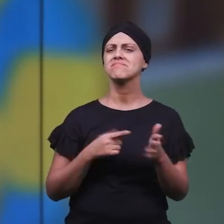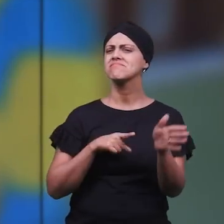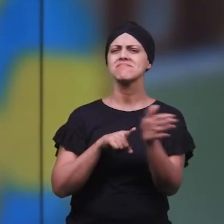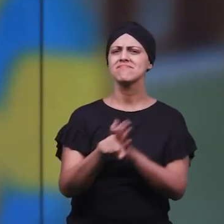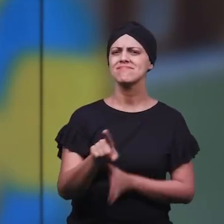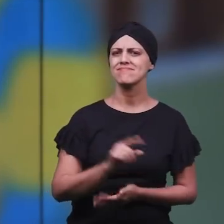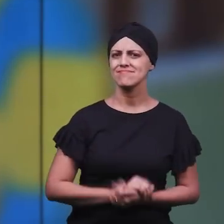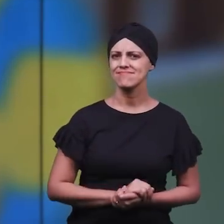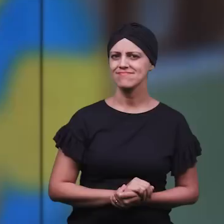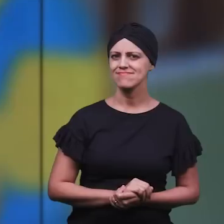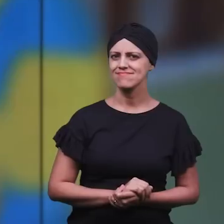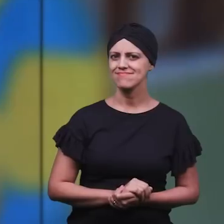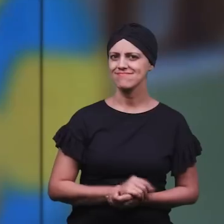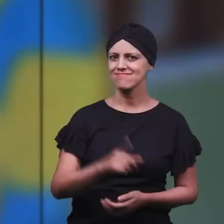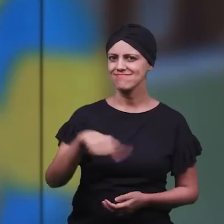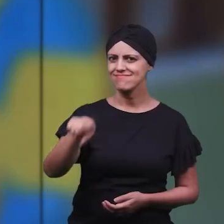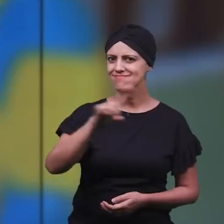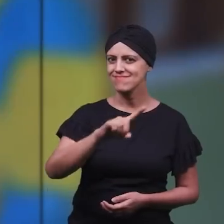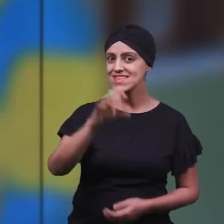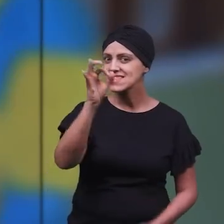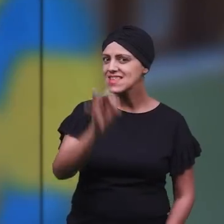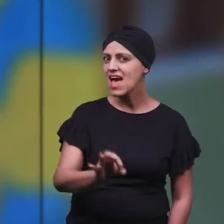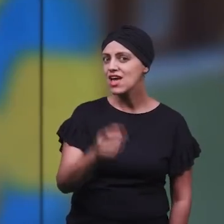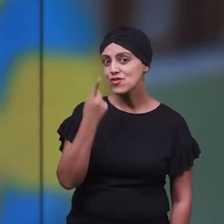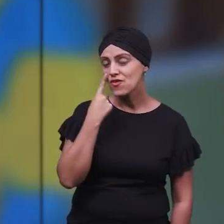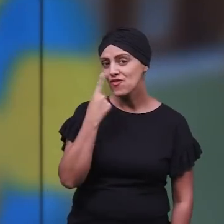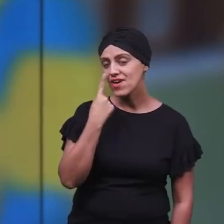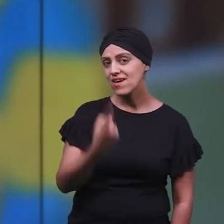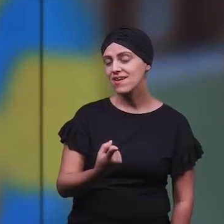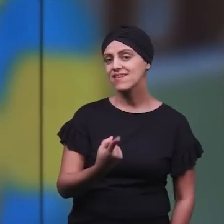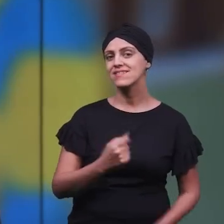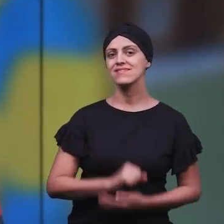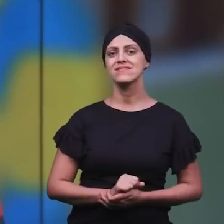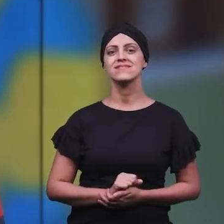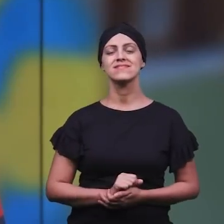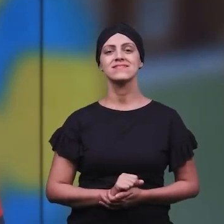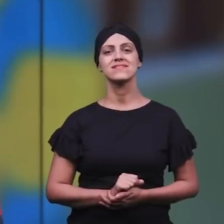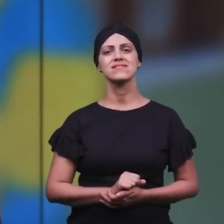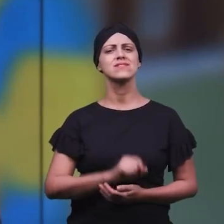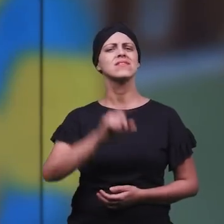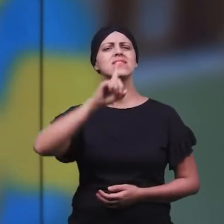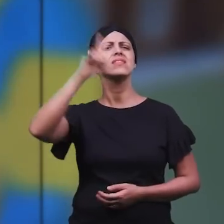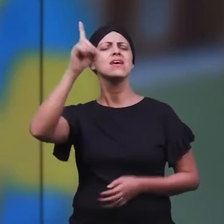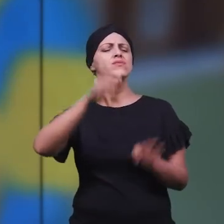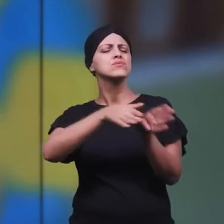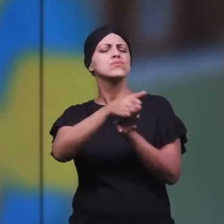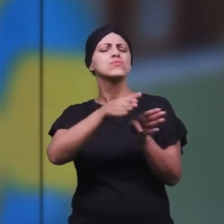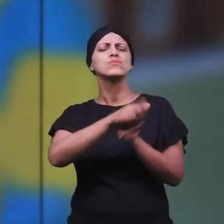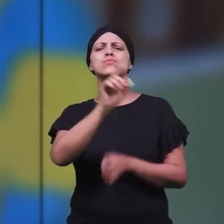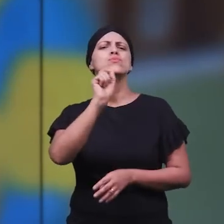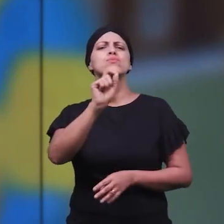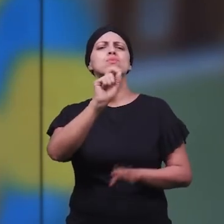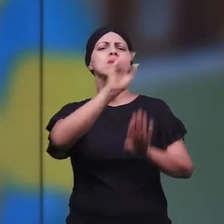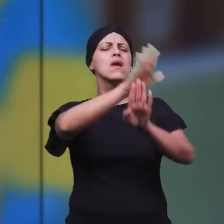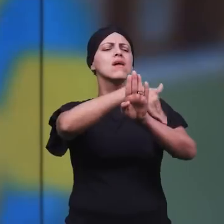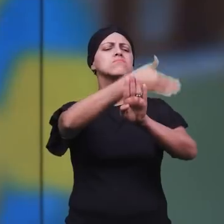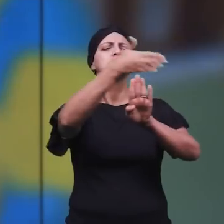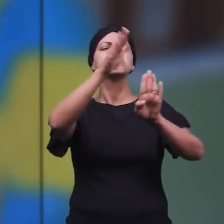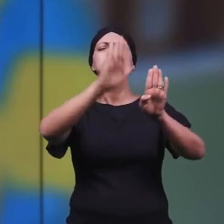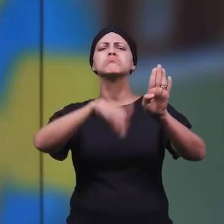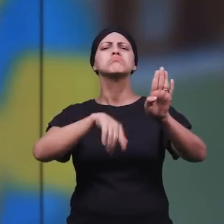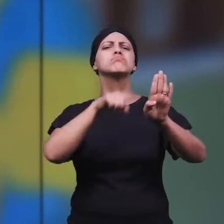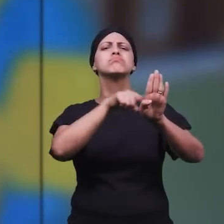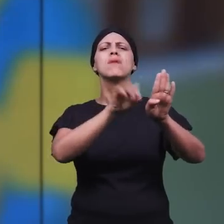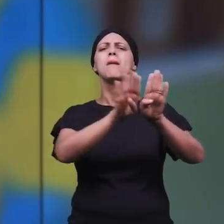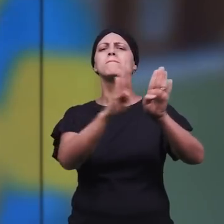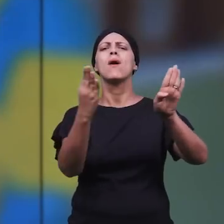uma pergunta e quero ver quem vai acertar. O que Deus orientou que fosse passado nas